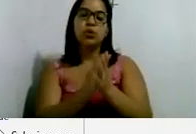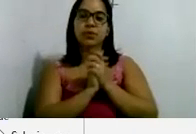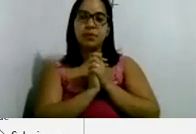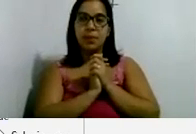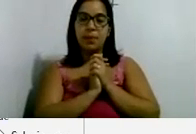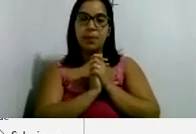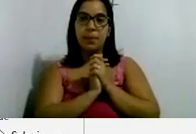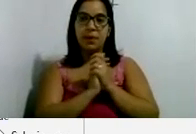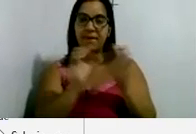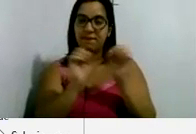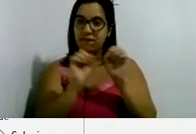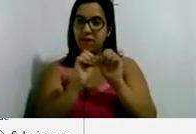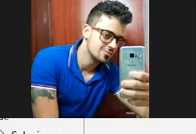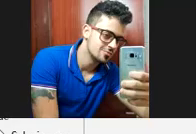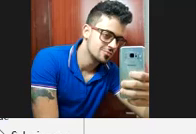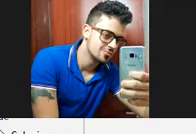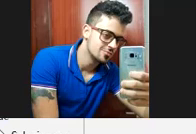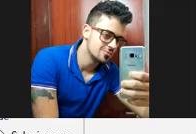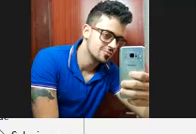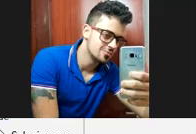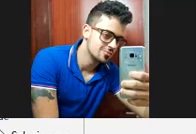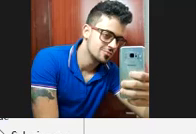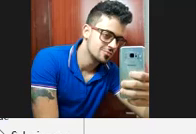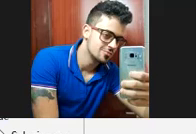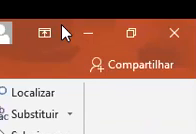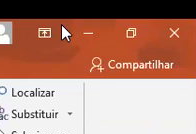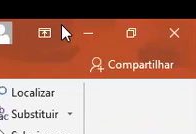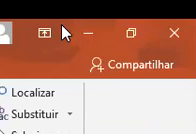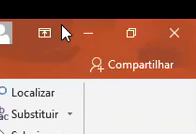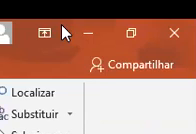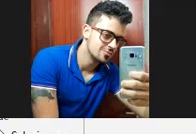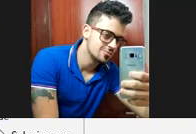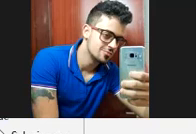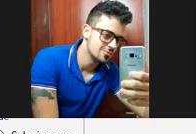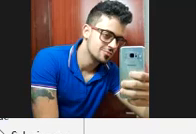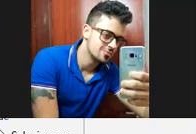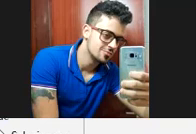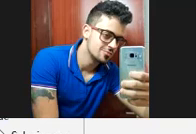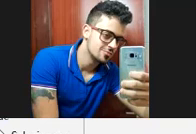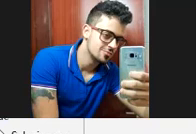fazer uma revisão. Se vocês tiverem alguma dúvida,